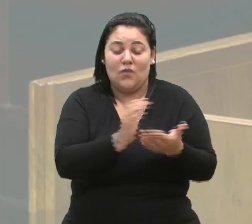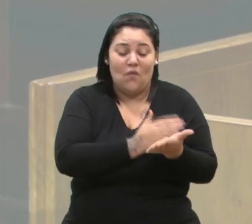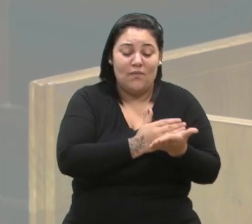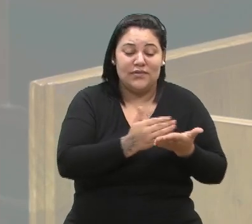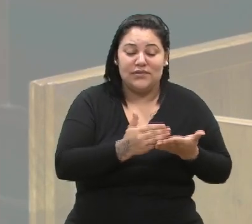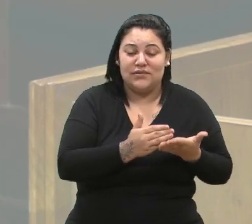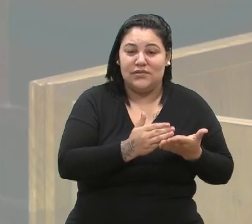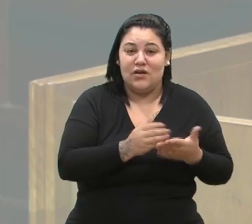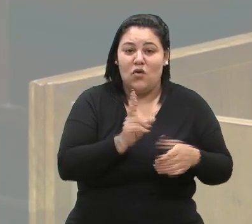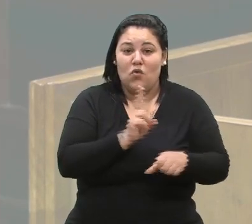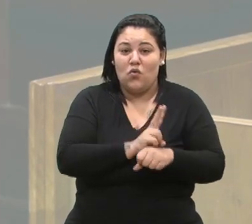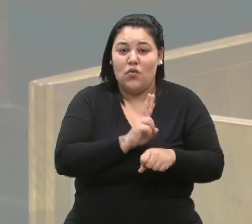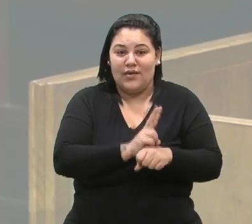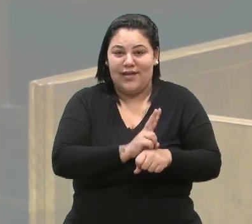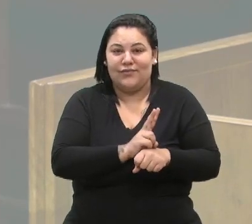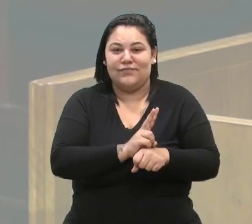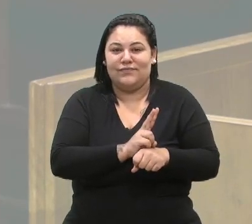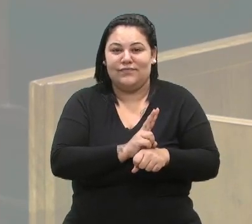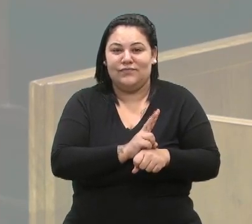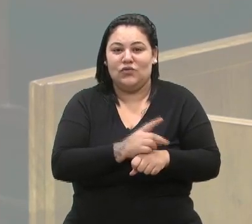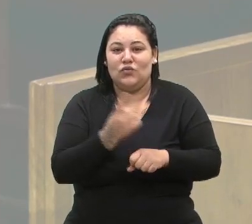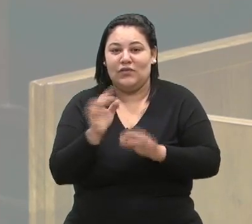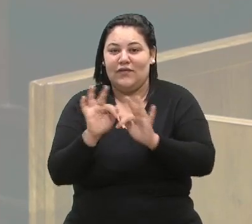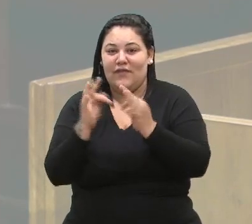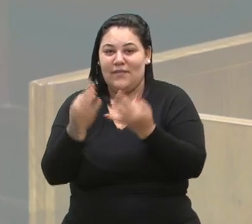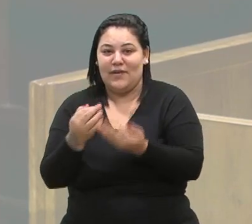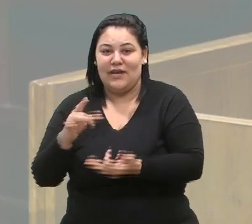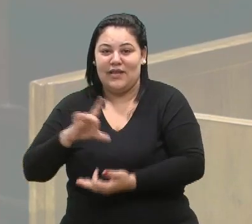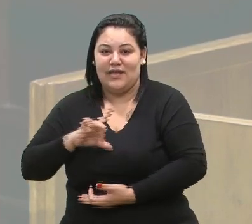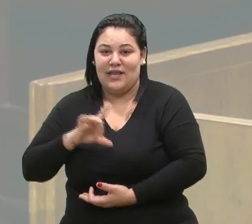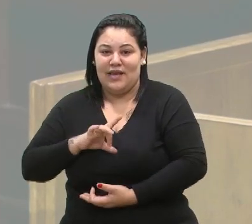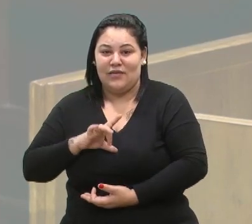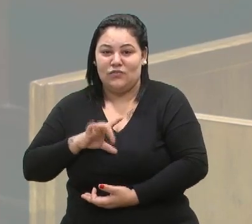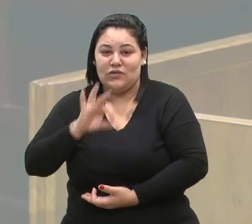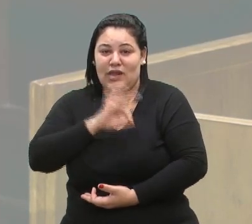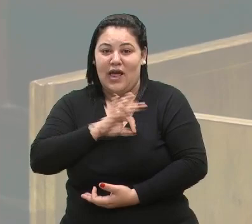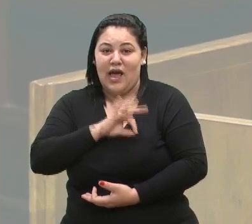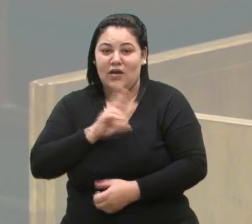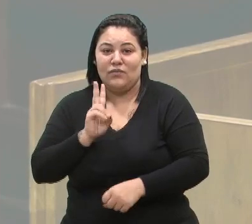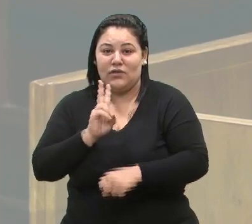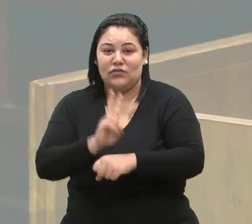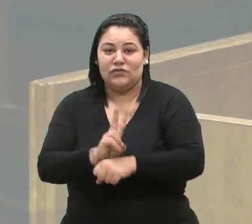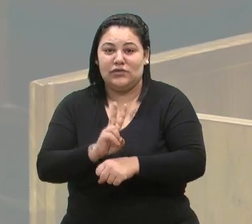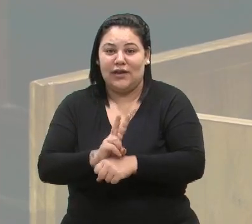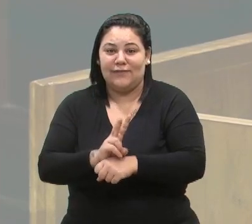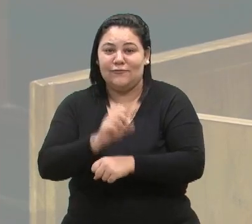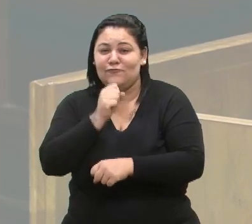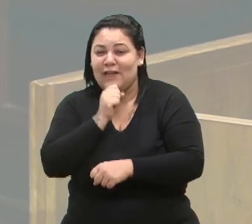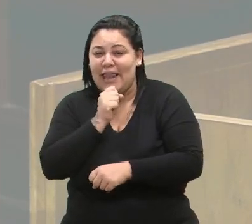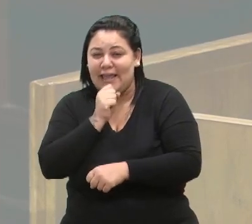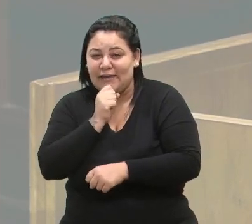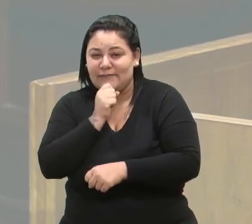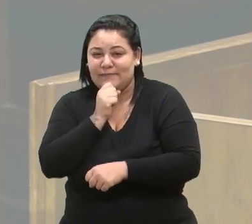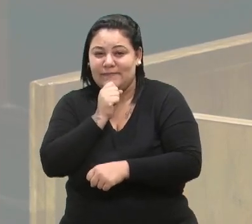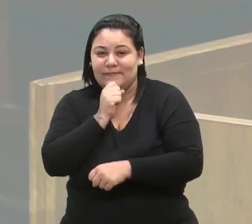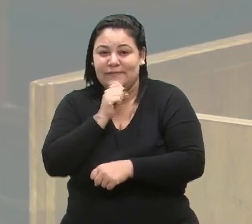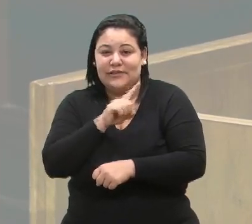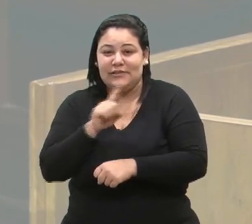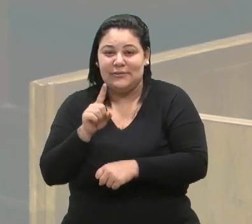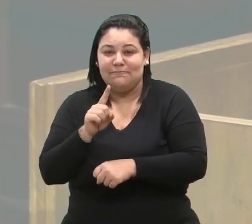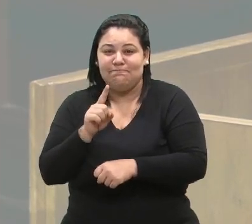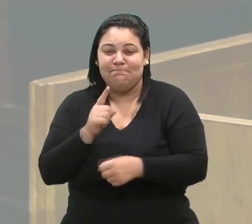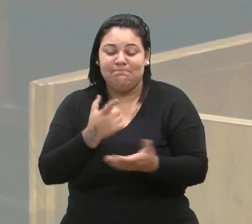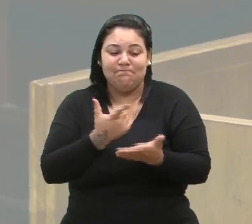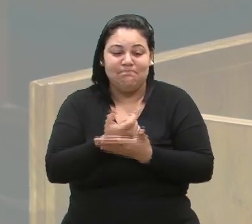o cuidado subsidiado, onde um da família tem o recurso para cuidar do idoso, para que ele não caia, para que ele compre o remédio na hora